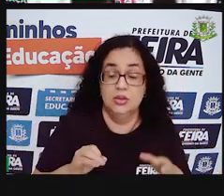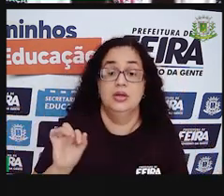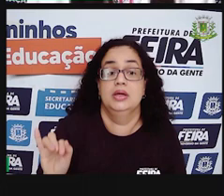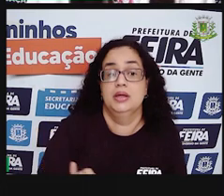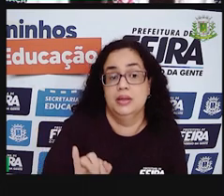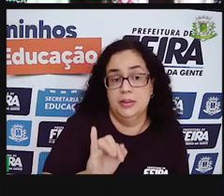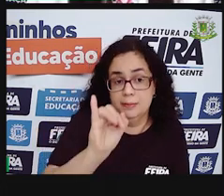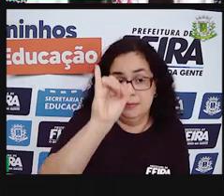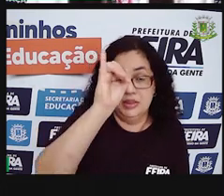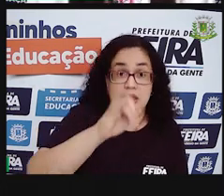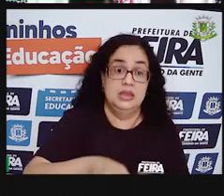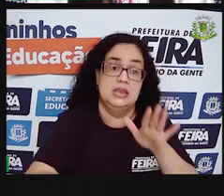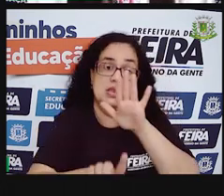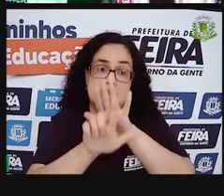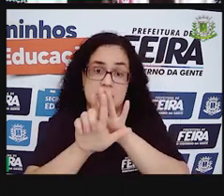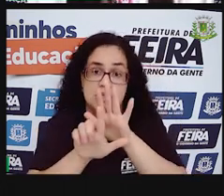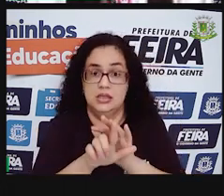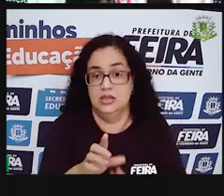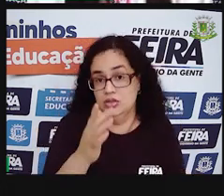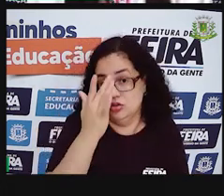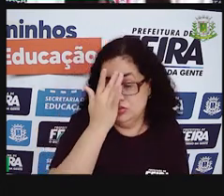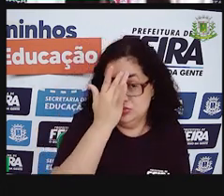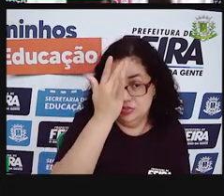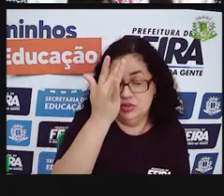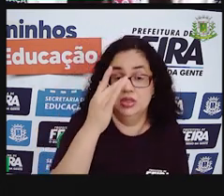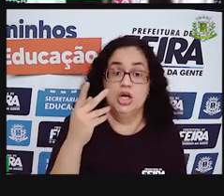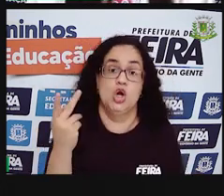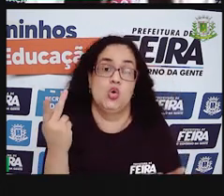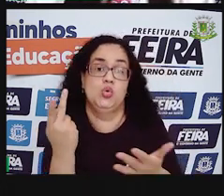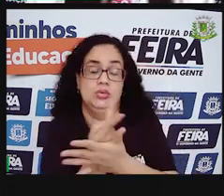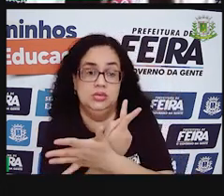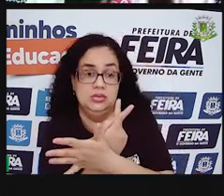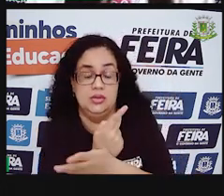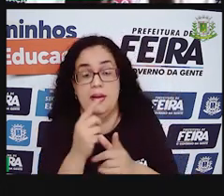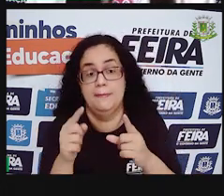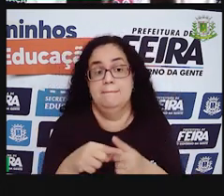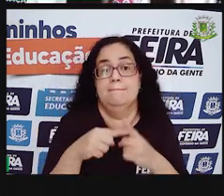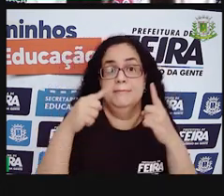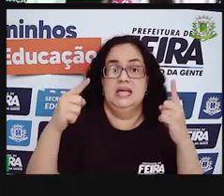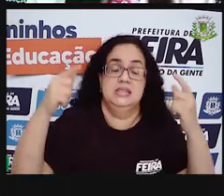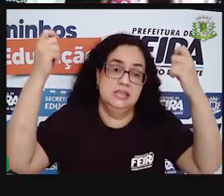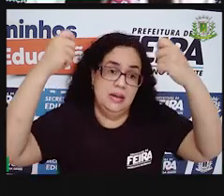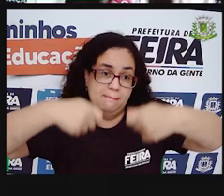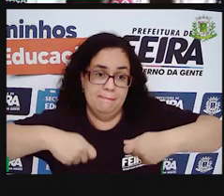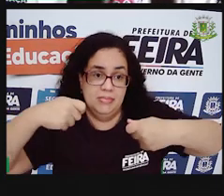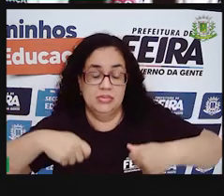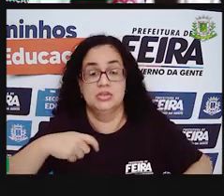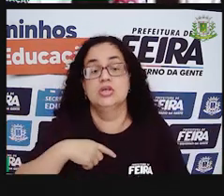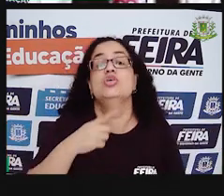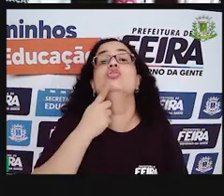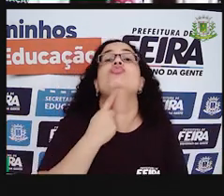porque quando está em lei, fica mais fácil das coisas acontecerem. Mas ainda é preciso